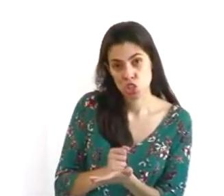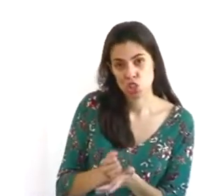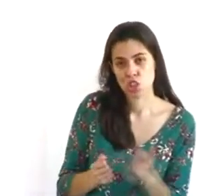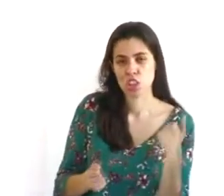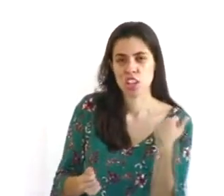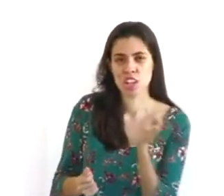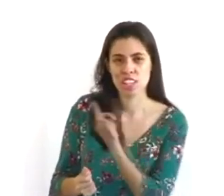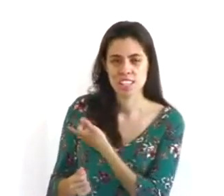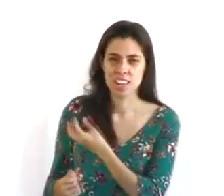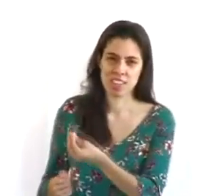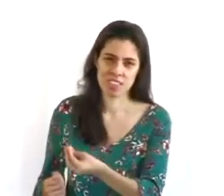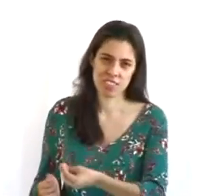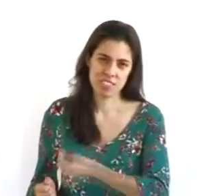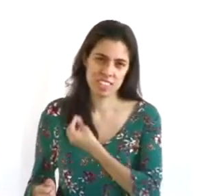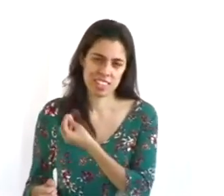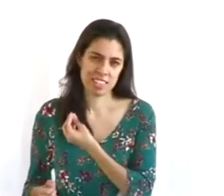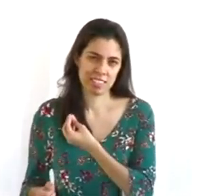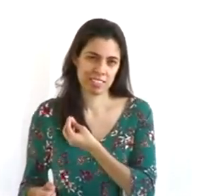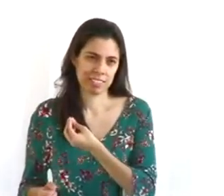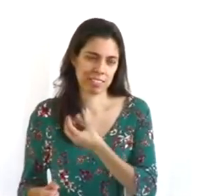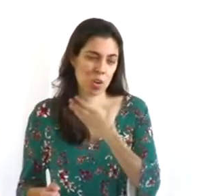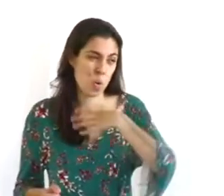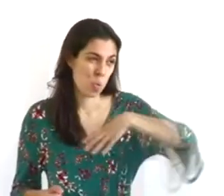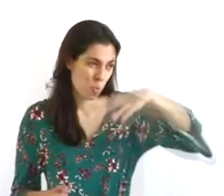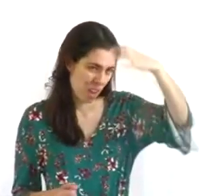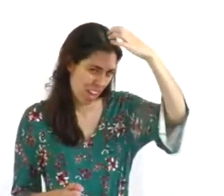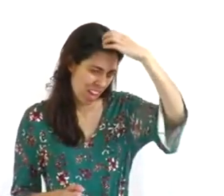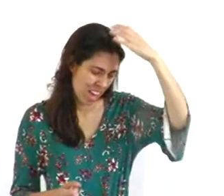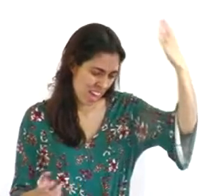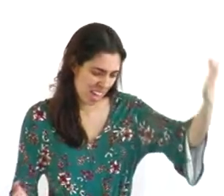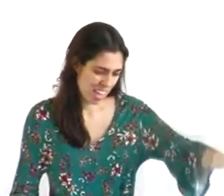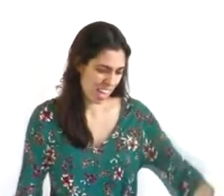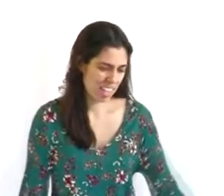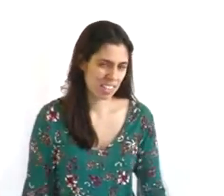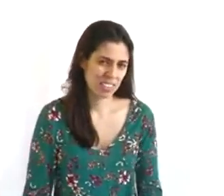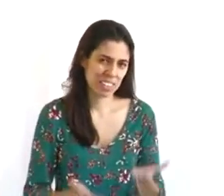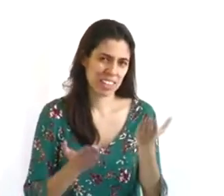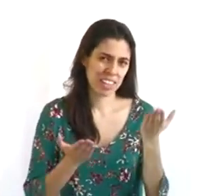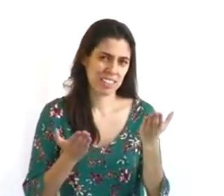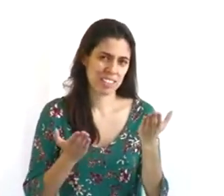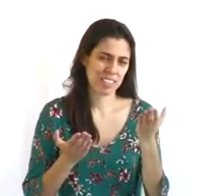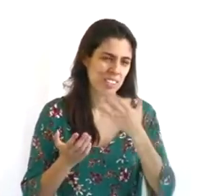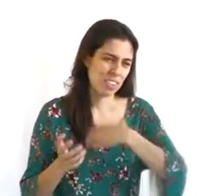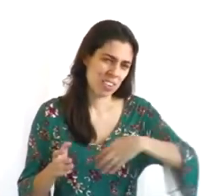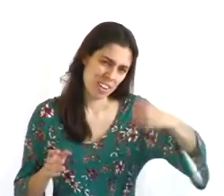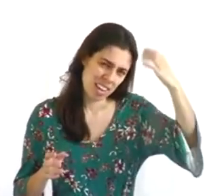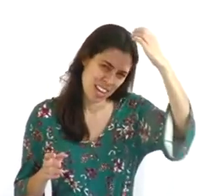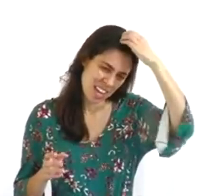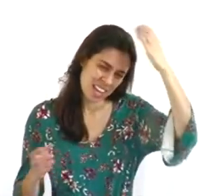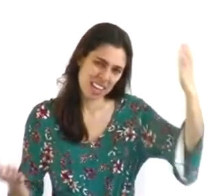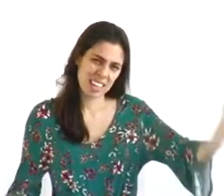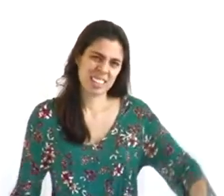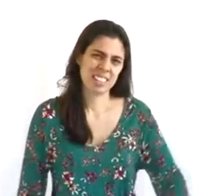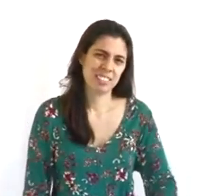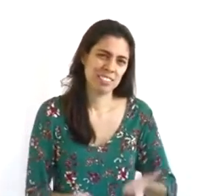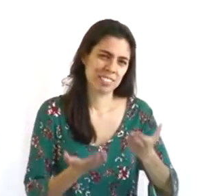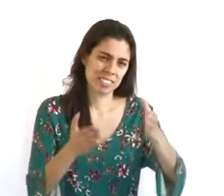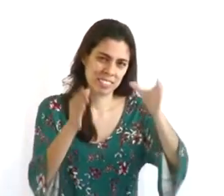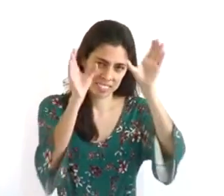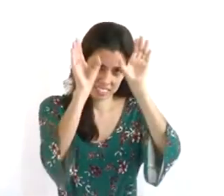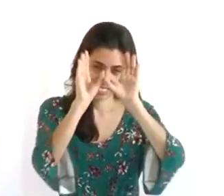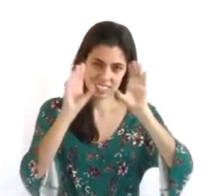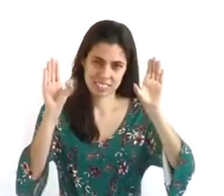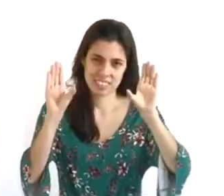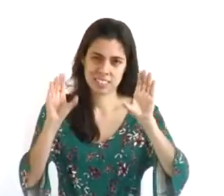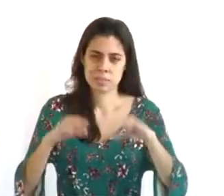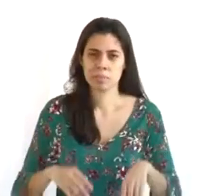é: Ele exaltado, o Rei exaltado. Ele é o Senhor, Ele é o nosso Deus, irmãos. Nós não estamos aqui